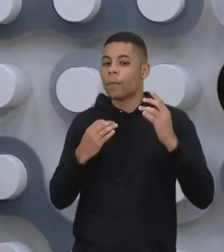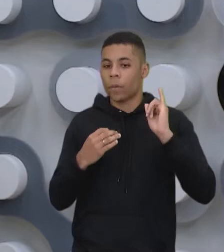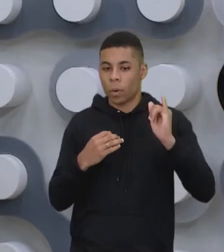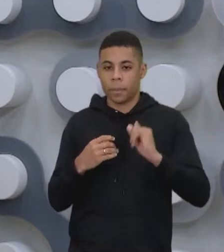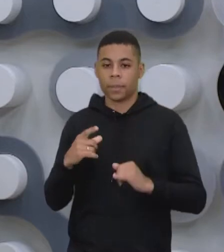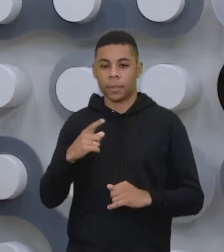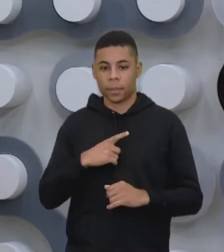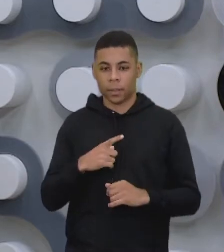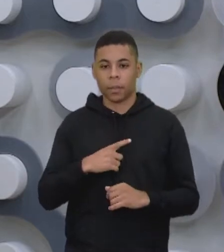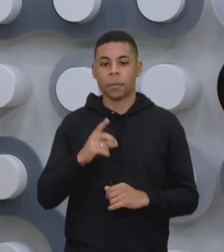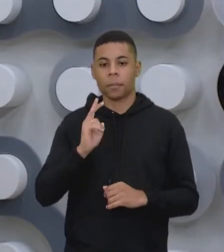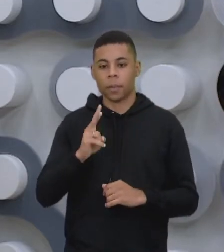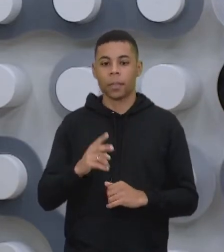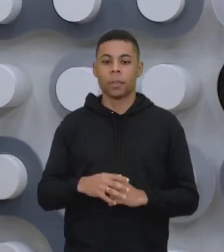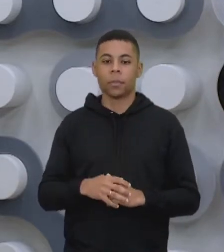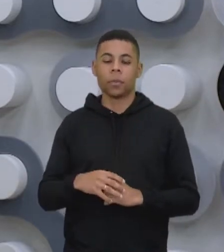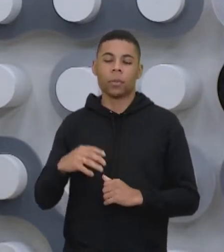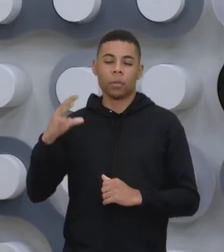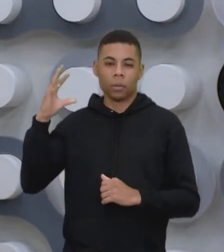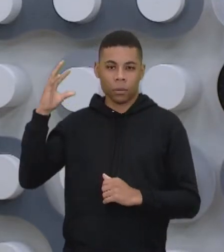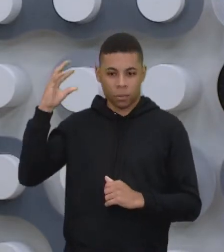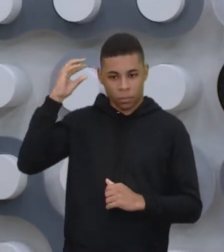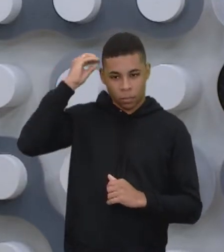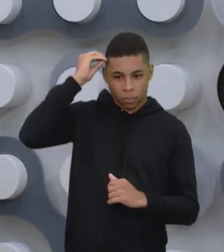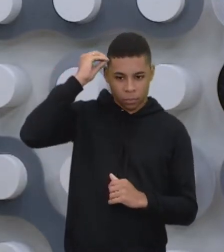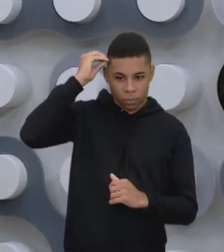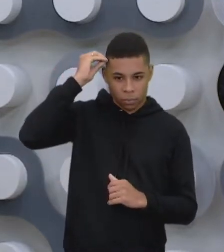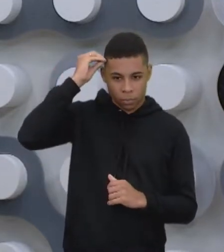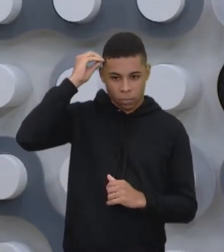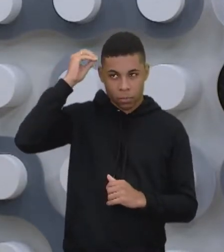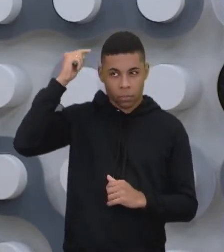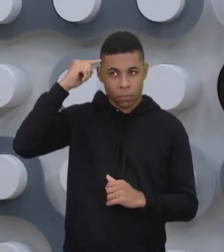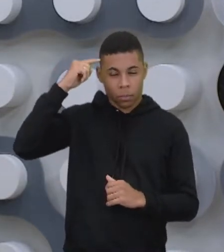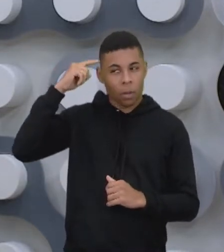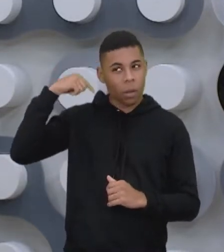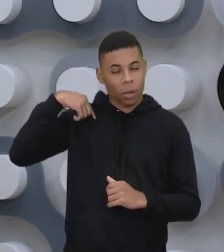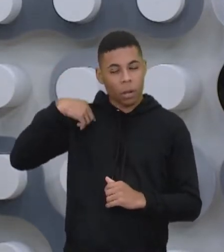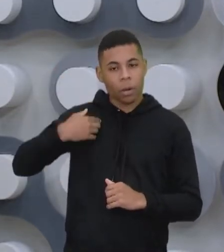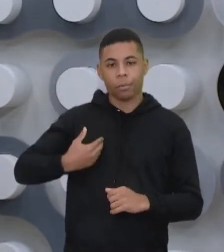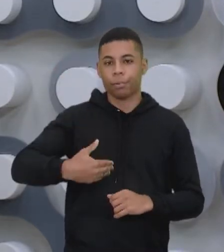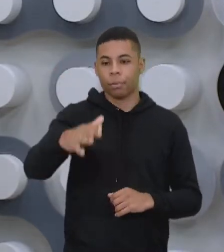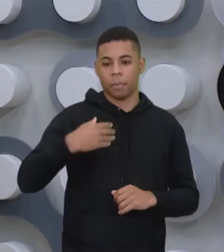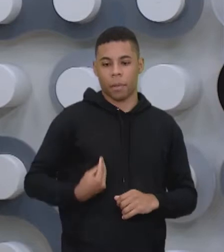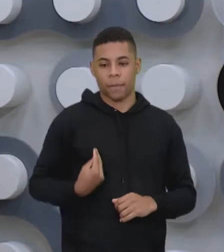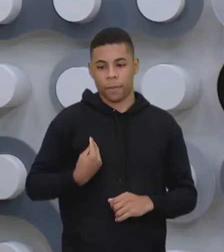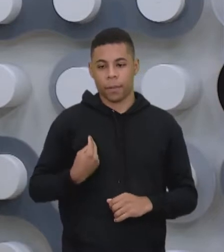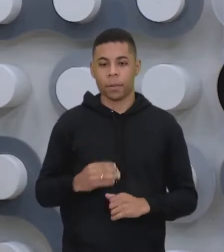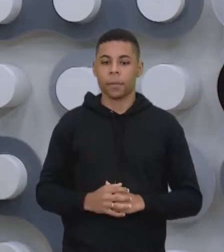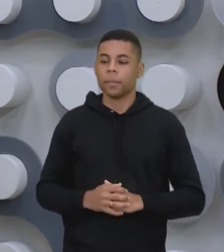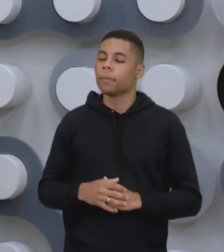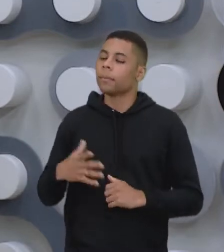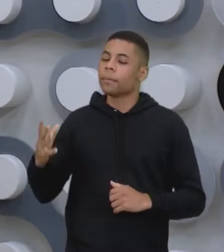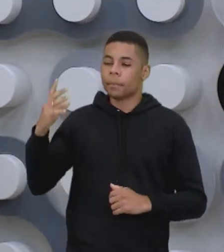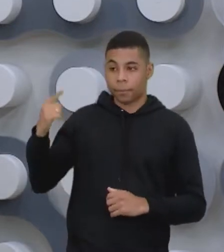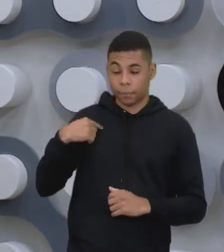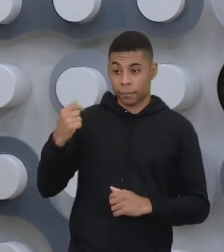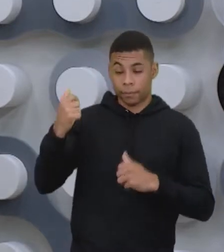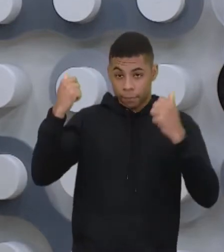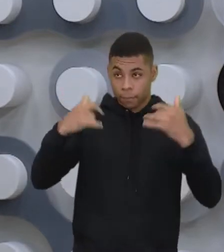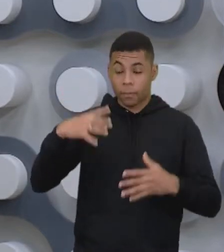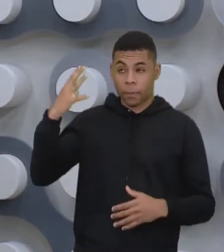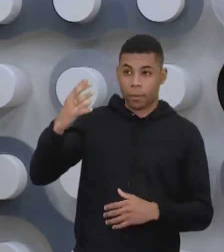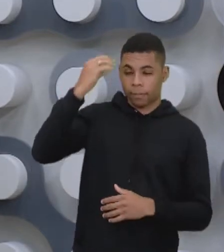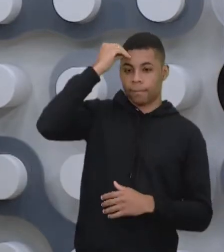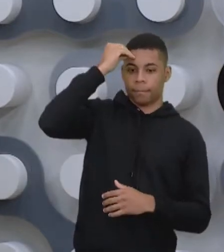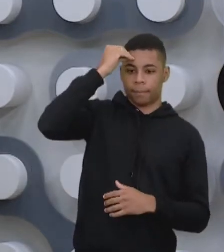sílaba tônica, que é aquilo que vai ficar no ouvido da pessoa, ela tem que levar para a vida. Né? Qual é a sílaba tônica do seu componente? Aquilo que,